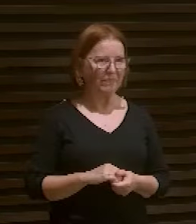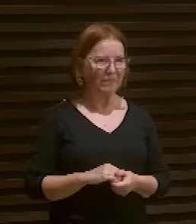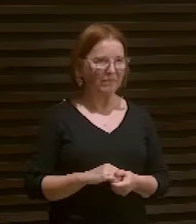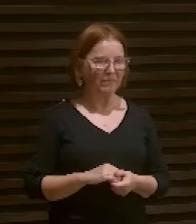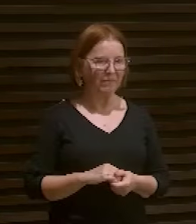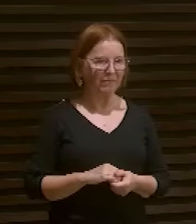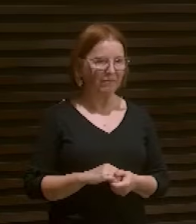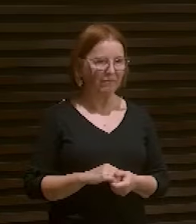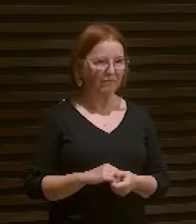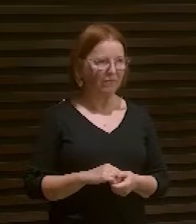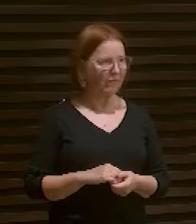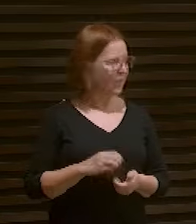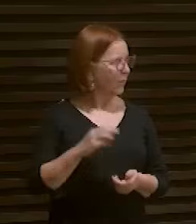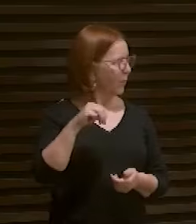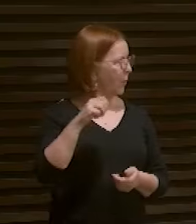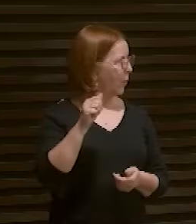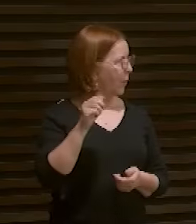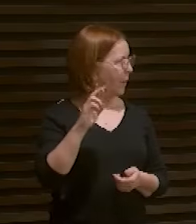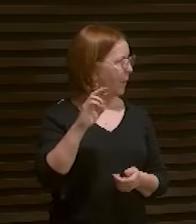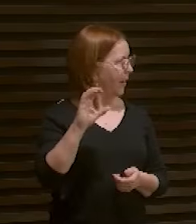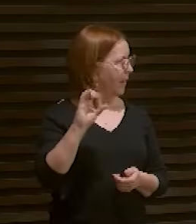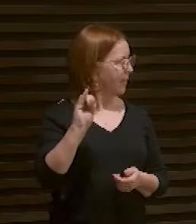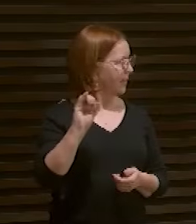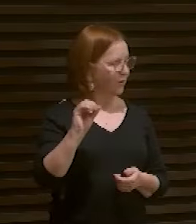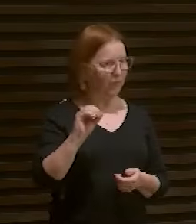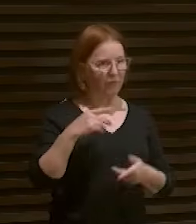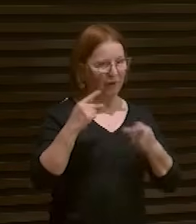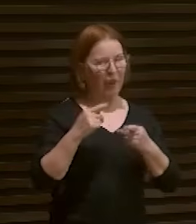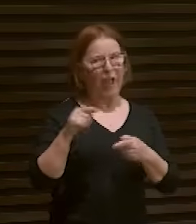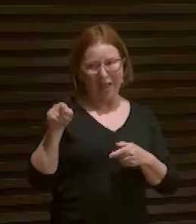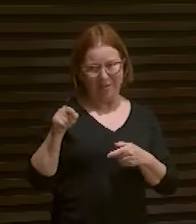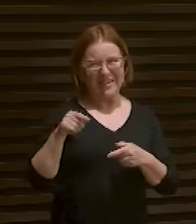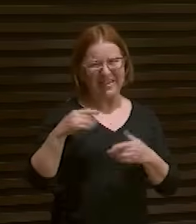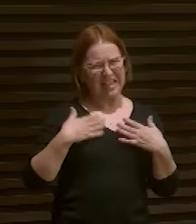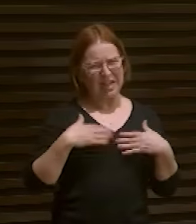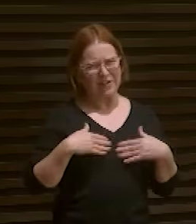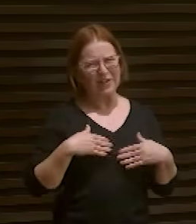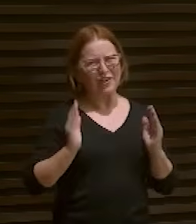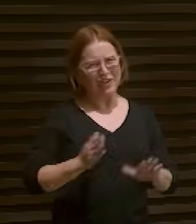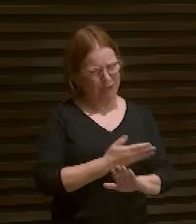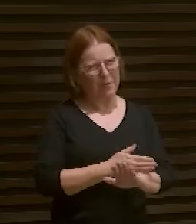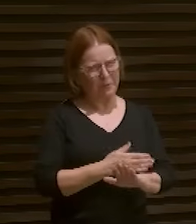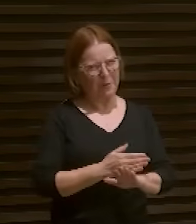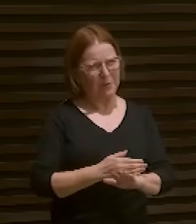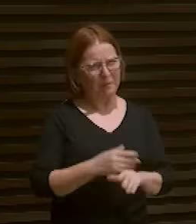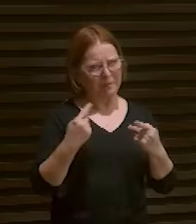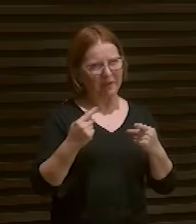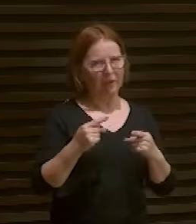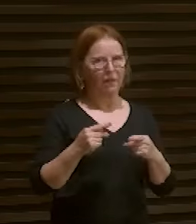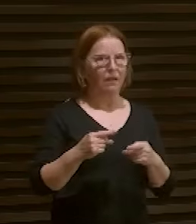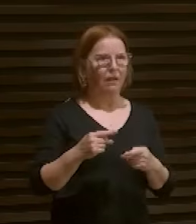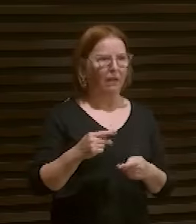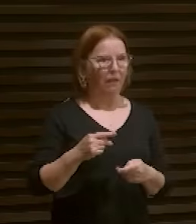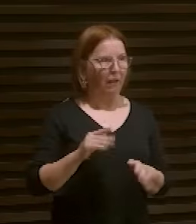O Márcio Frois estava ali do meu lado e ele falou: você está tranquilo aí, né, Bico Fino? Você já está acostumado. Eu falei: rapaz, eu estou quase mudando a